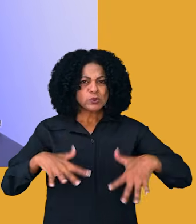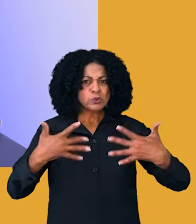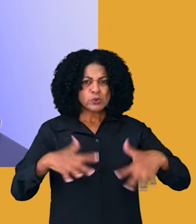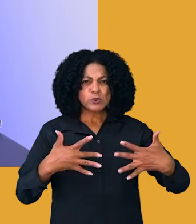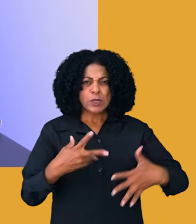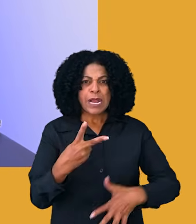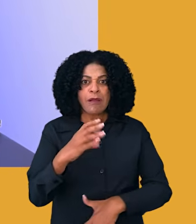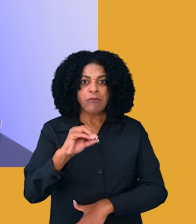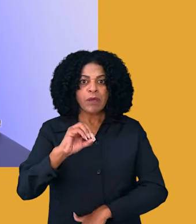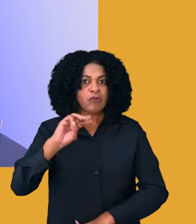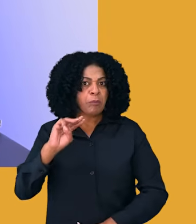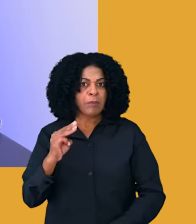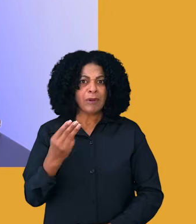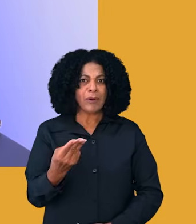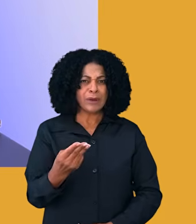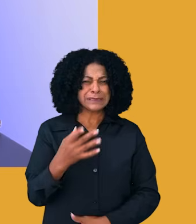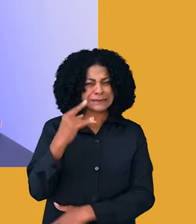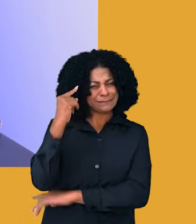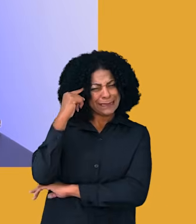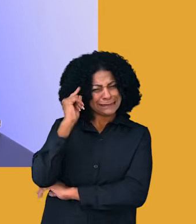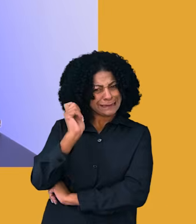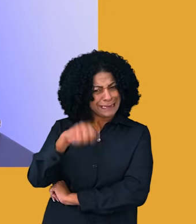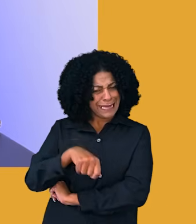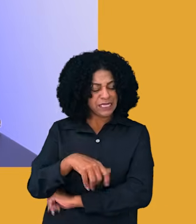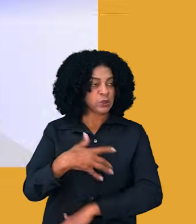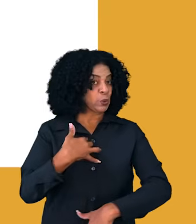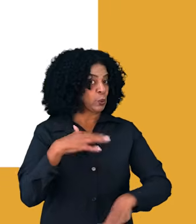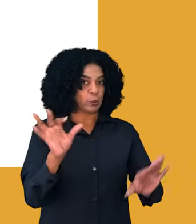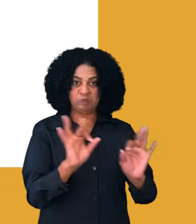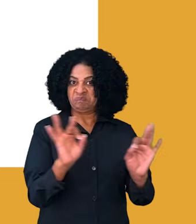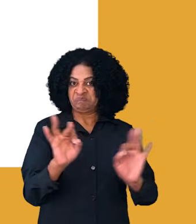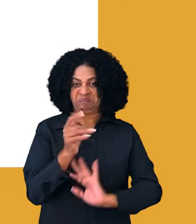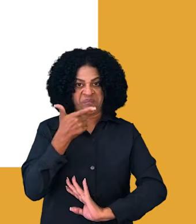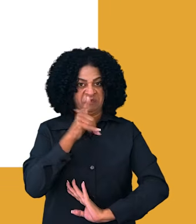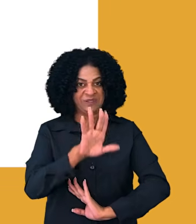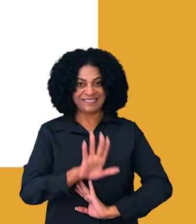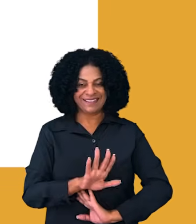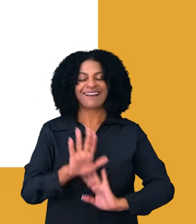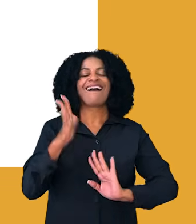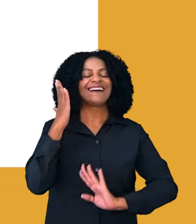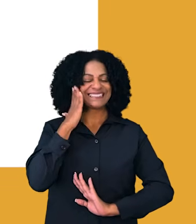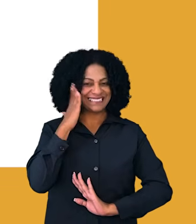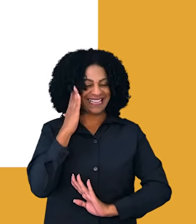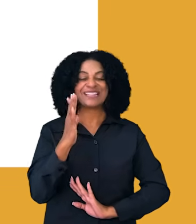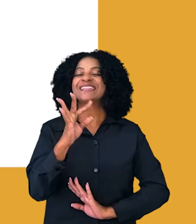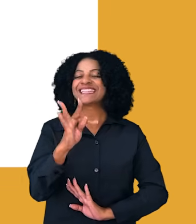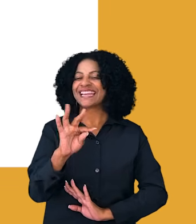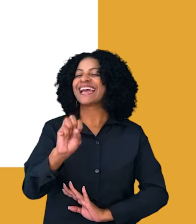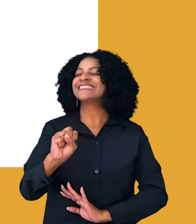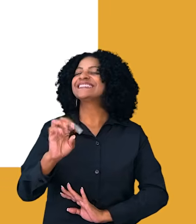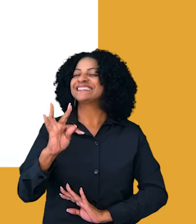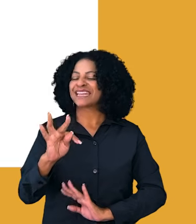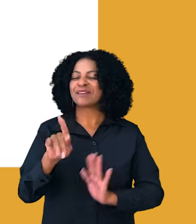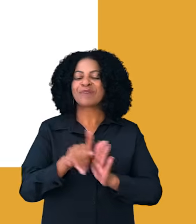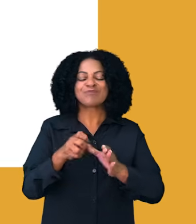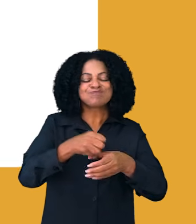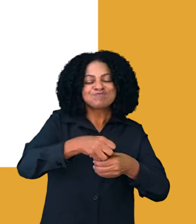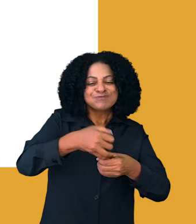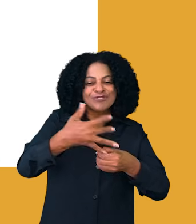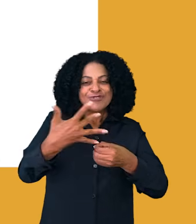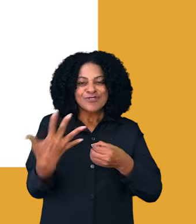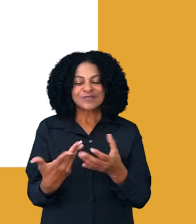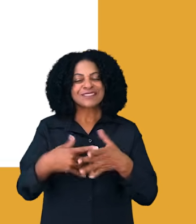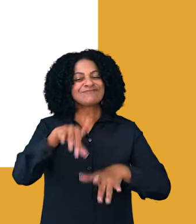quantos são 20 milhões? Não, nem eu. Mas eu sei que lá no Instagram do TST você vai ver conteúdo sobre